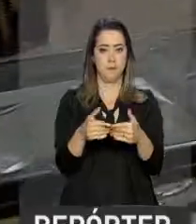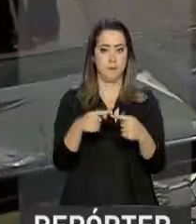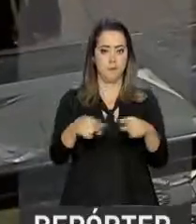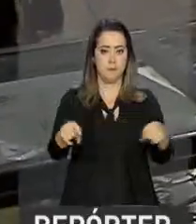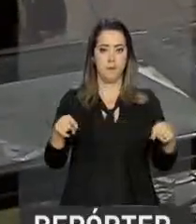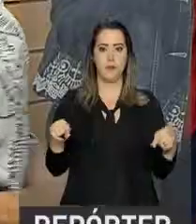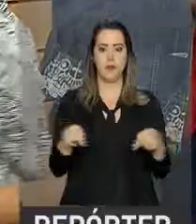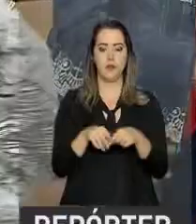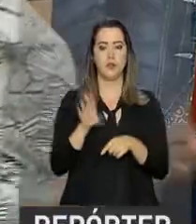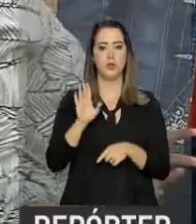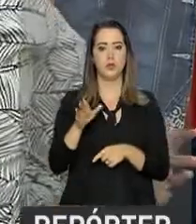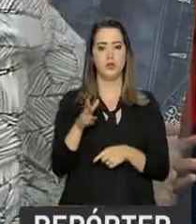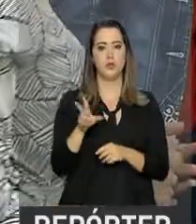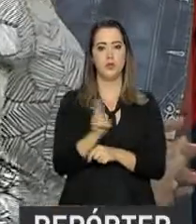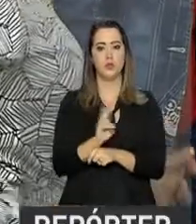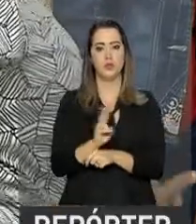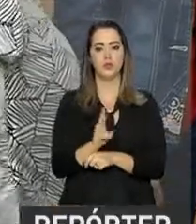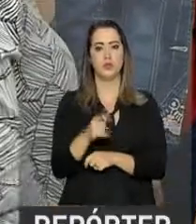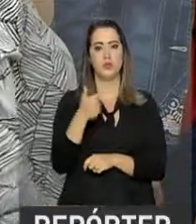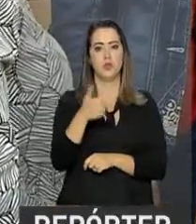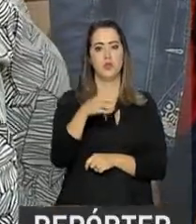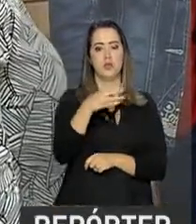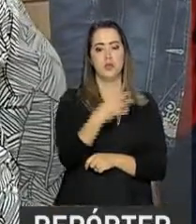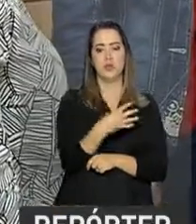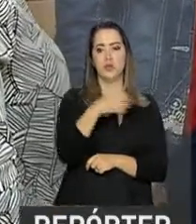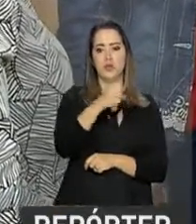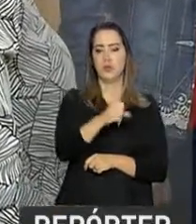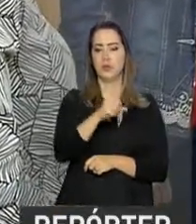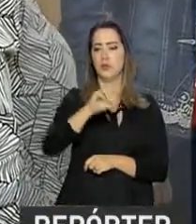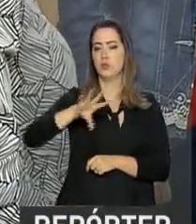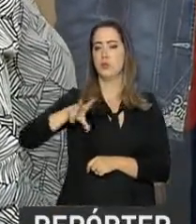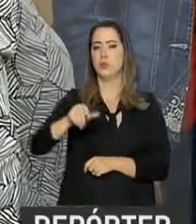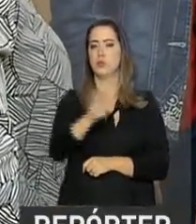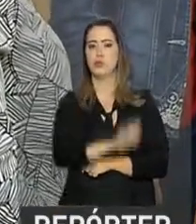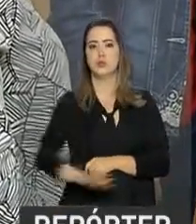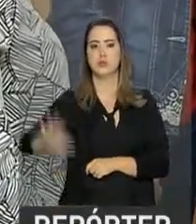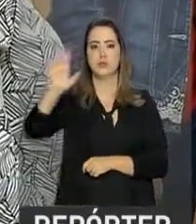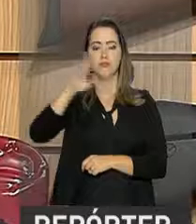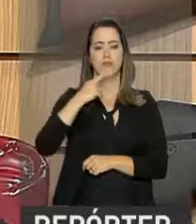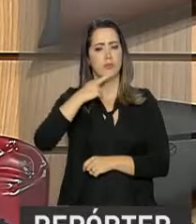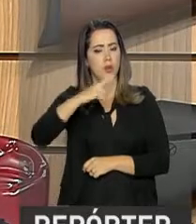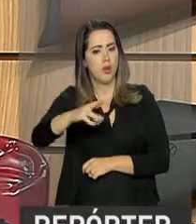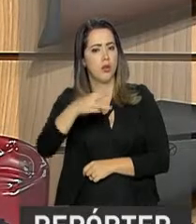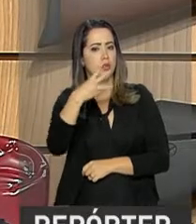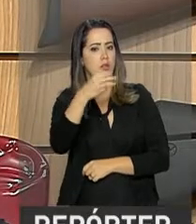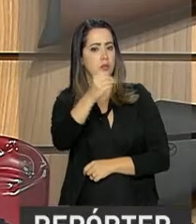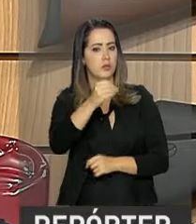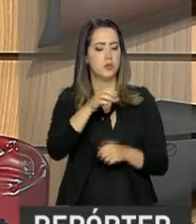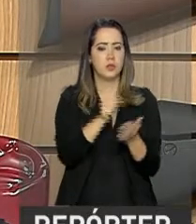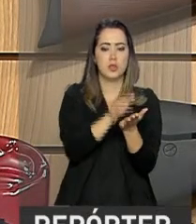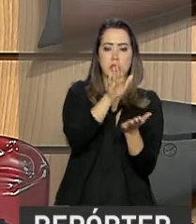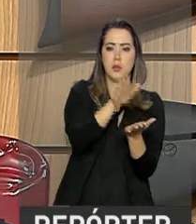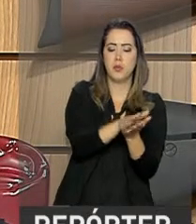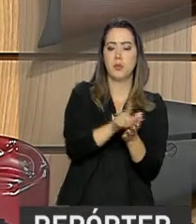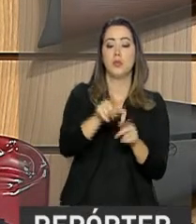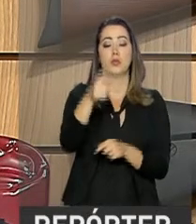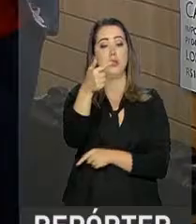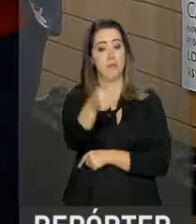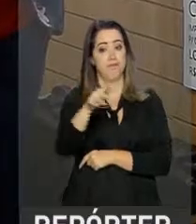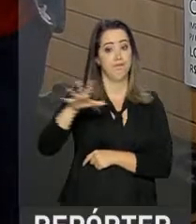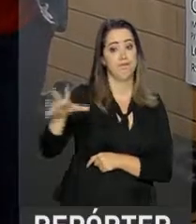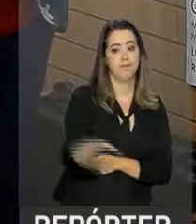foram fiscalizados 249 estabelecimentos em todo o país, que resultaram em 30 autuações e 7